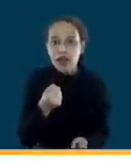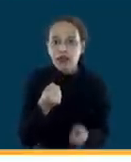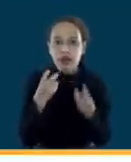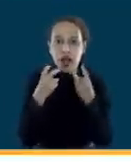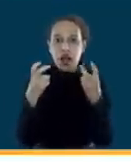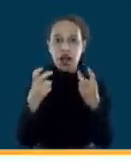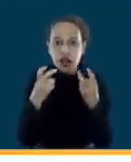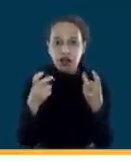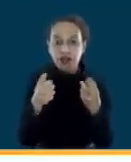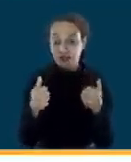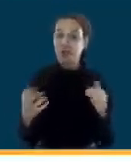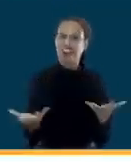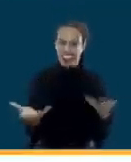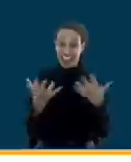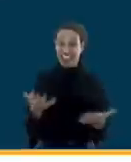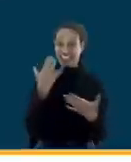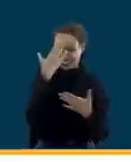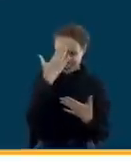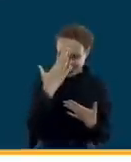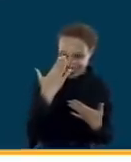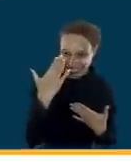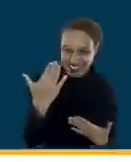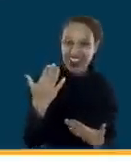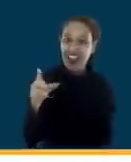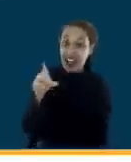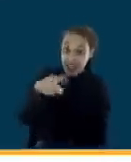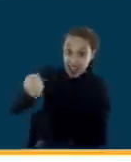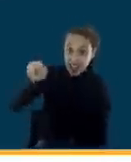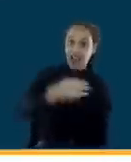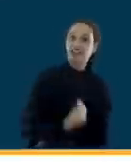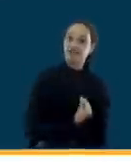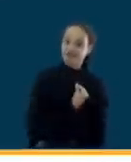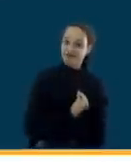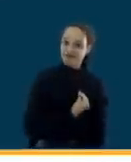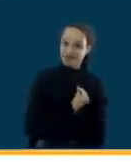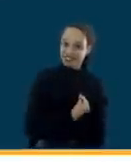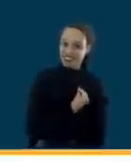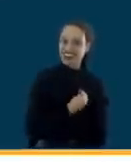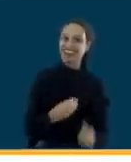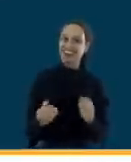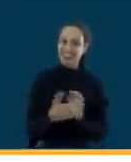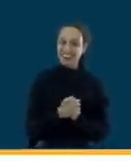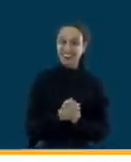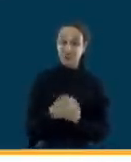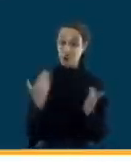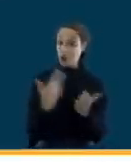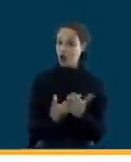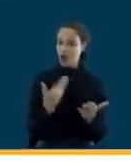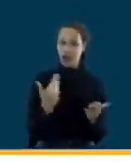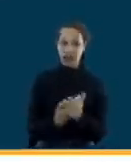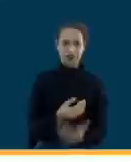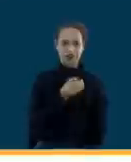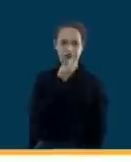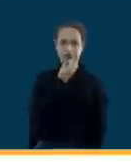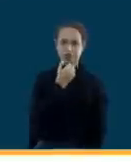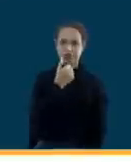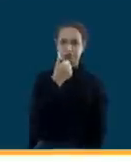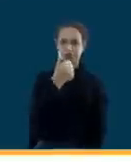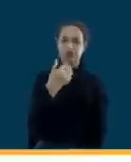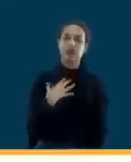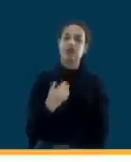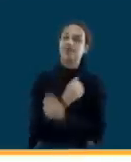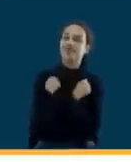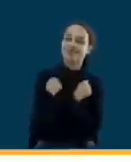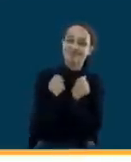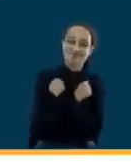Quero agradecer pela participação, foi ótima aula. Ah, um abraço a todos vocês